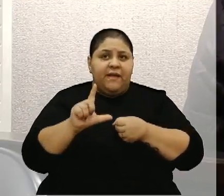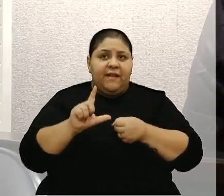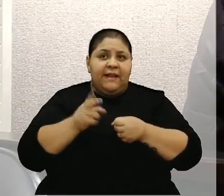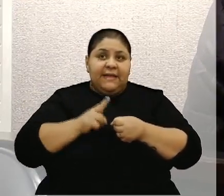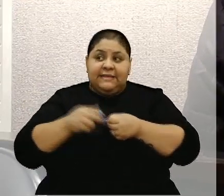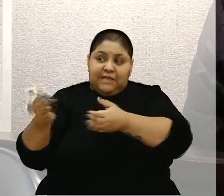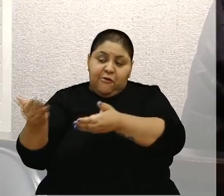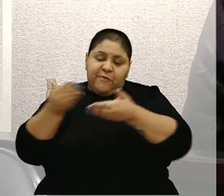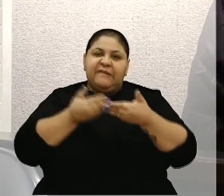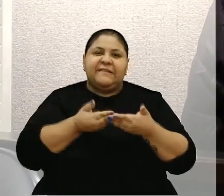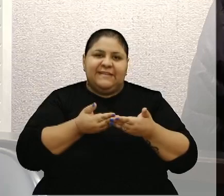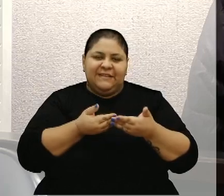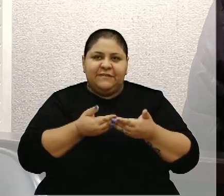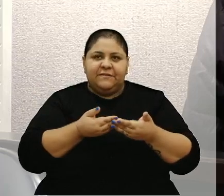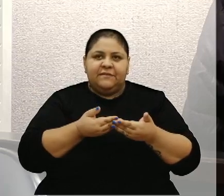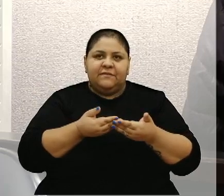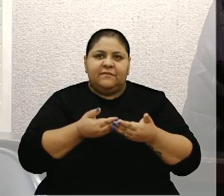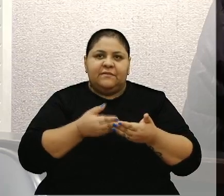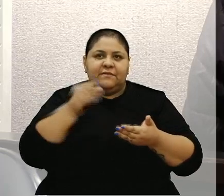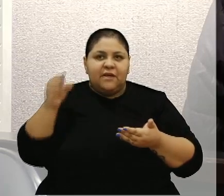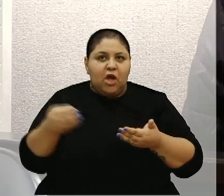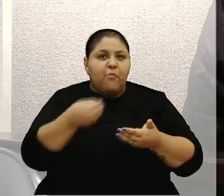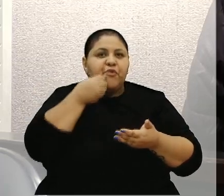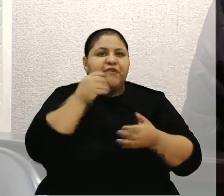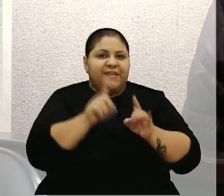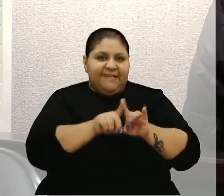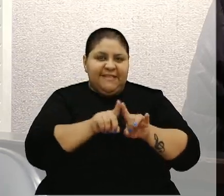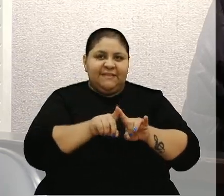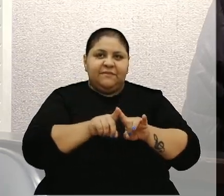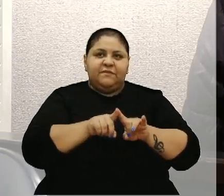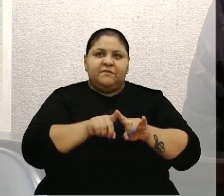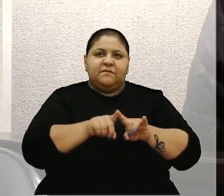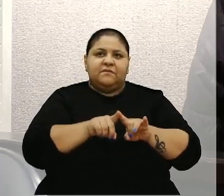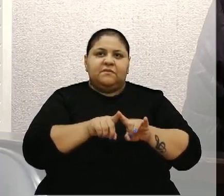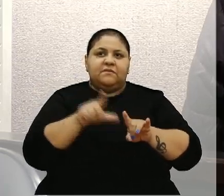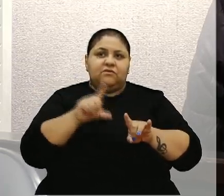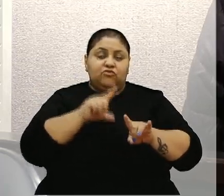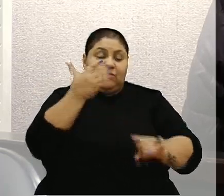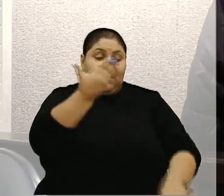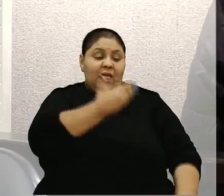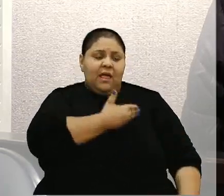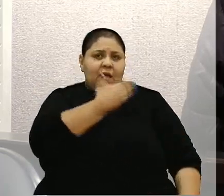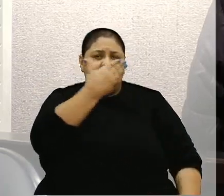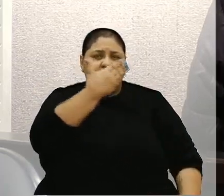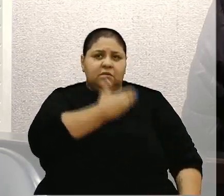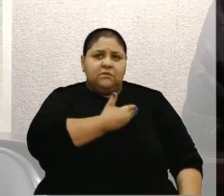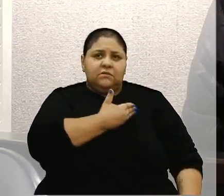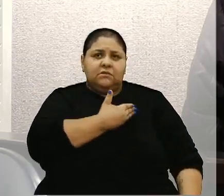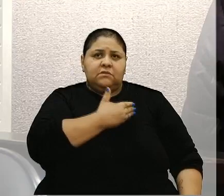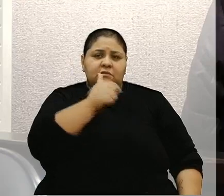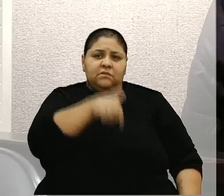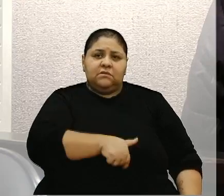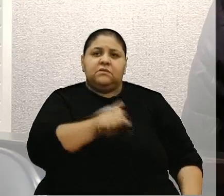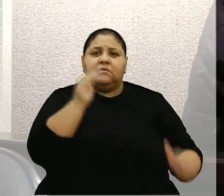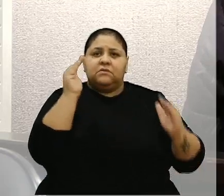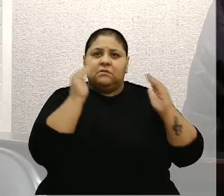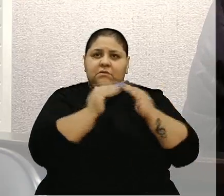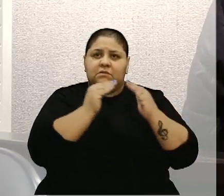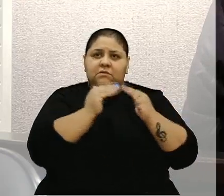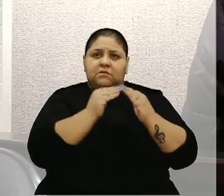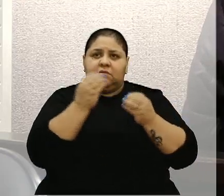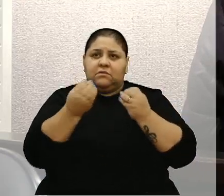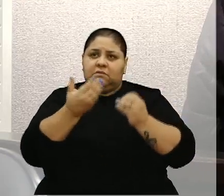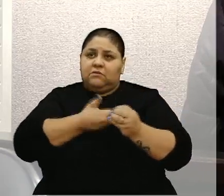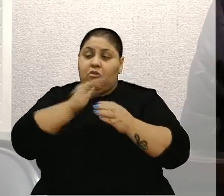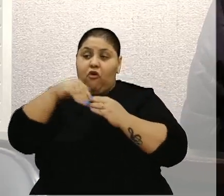muito bem-vindo, né? Aproveitar o gancho. E tu tem amigos que você fez nessa casa, assim como amigos